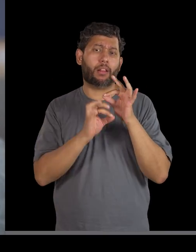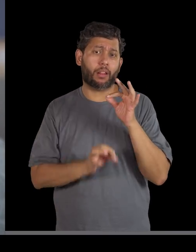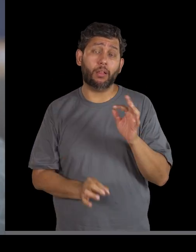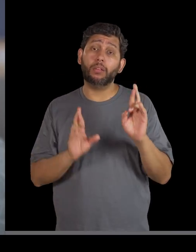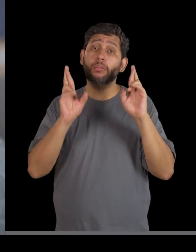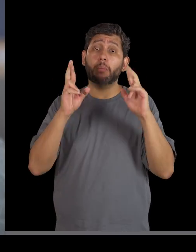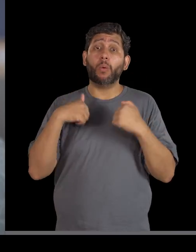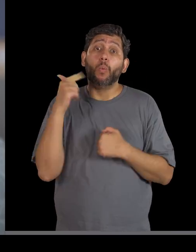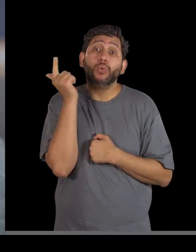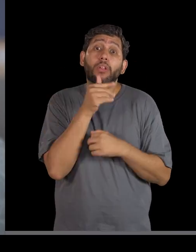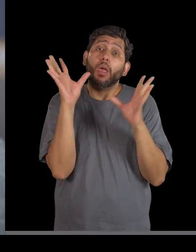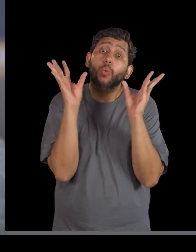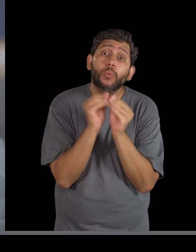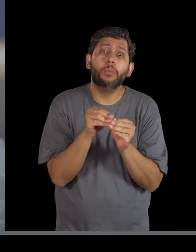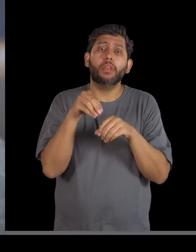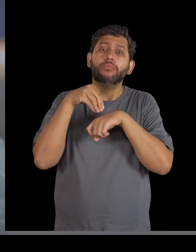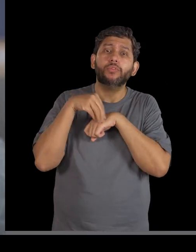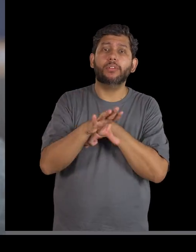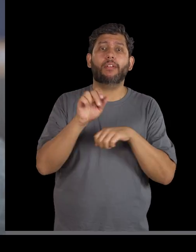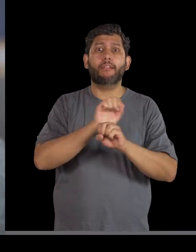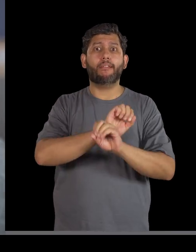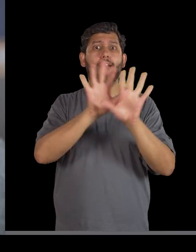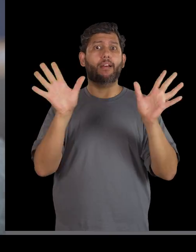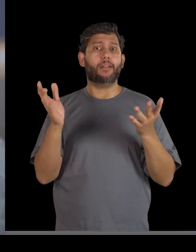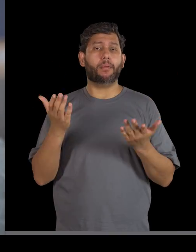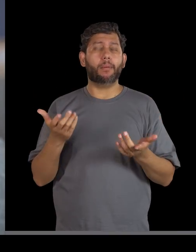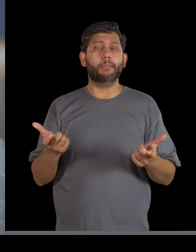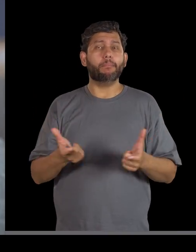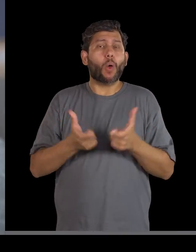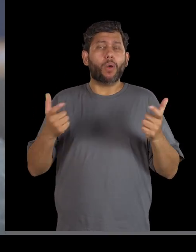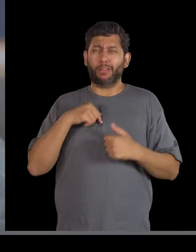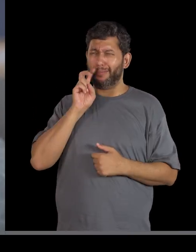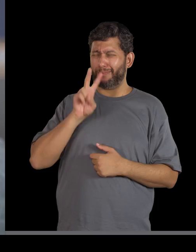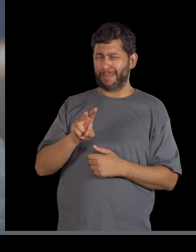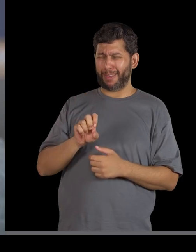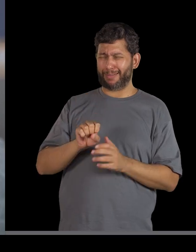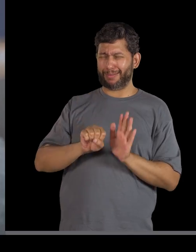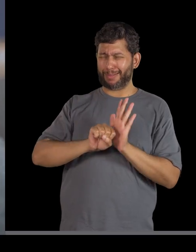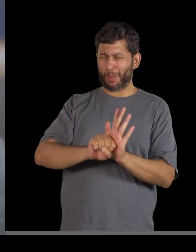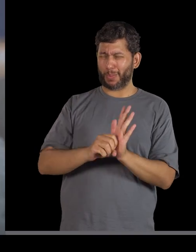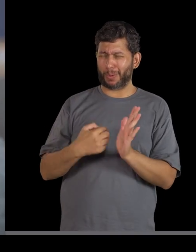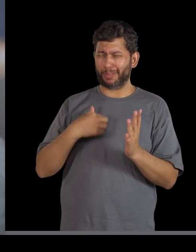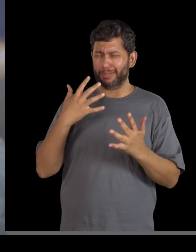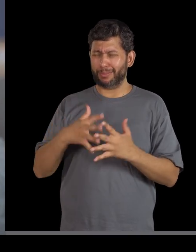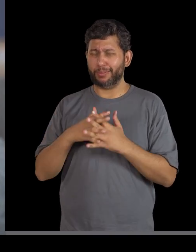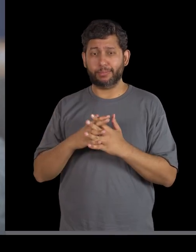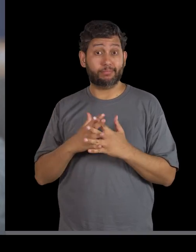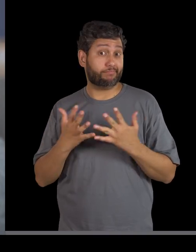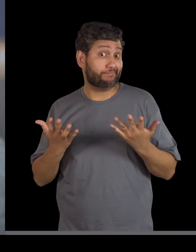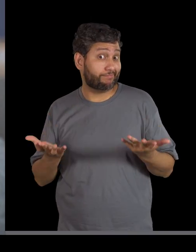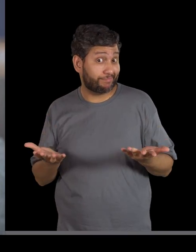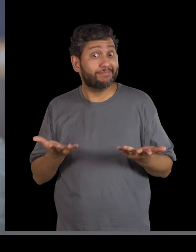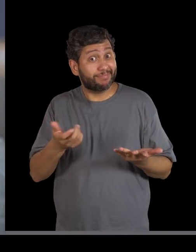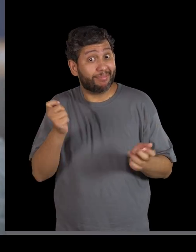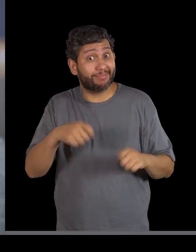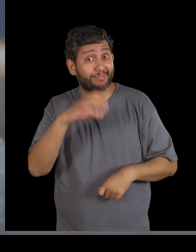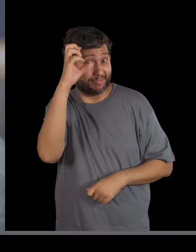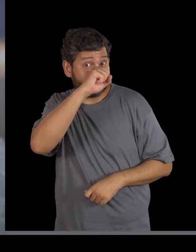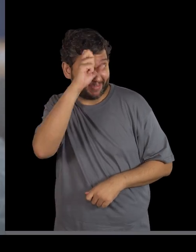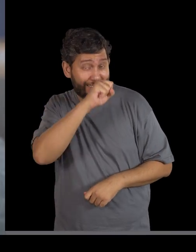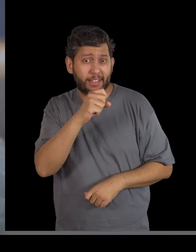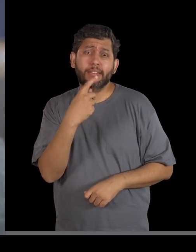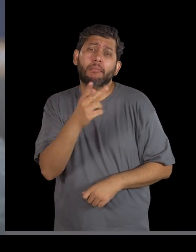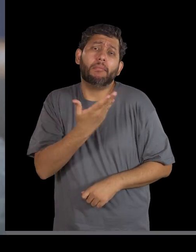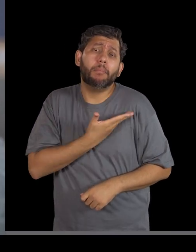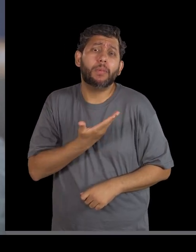Mas eu espero que eu tenha esclarecido um pouco mais esse mistério dos símbolos fonéticos. Se você acha que esse vídeo pode ajudar os seus colegas ou